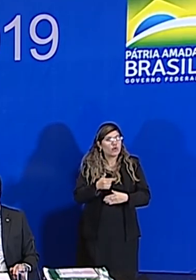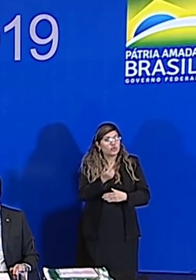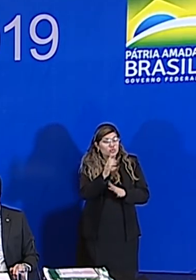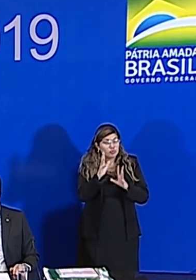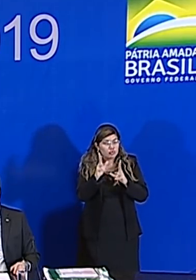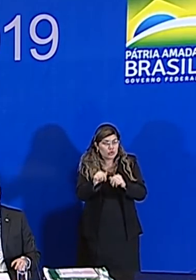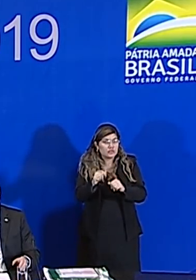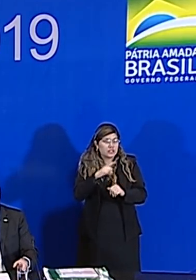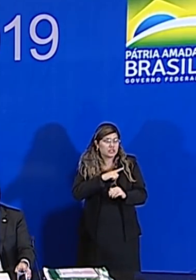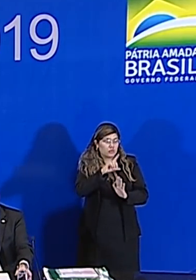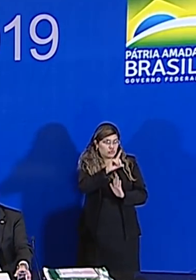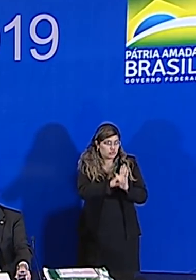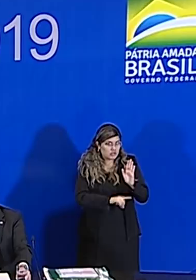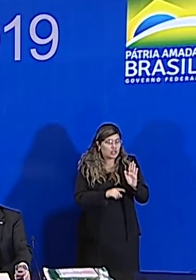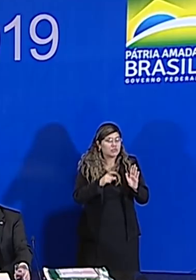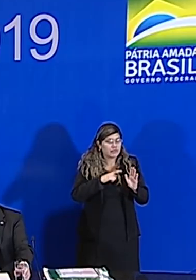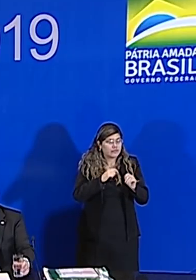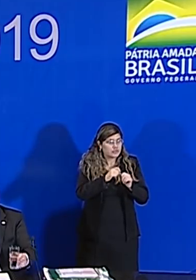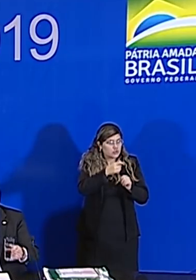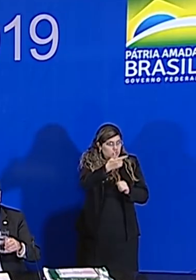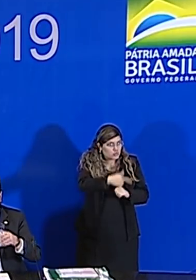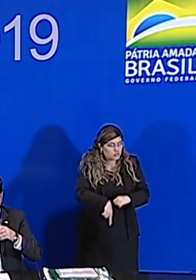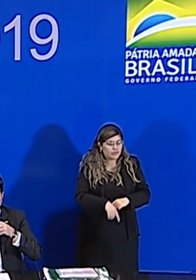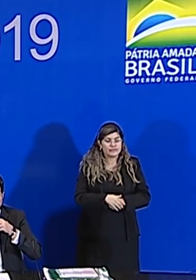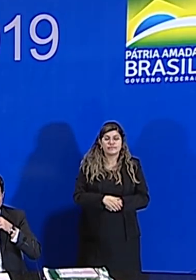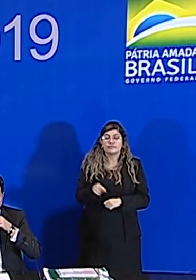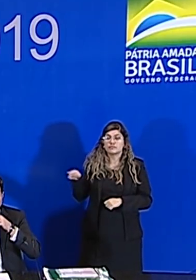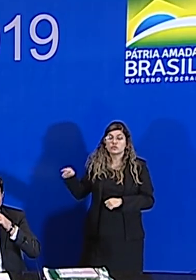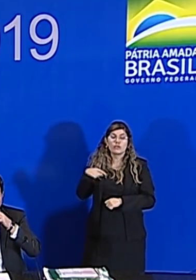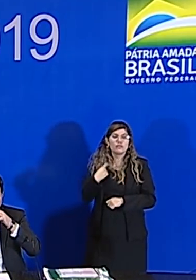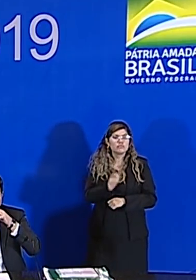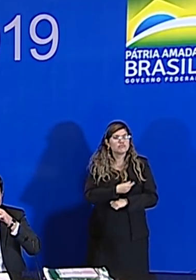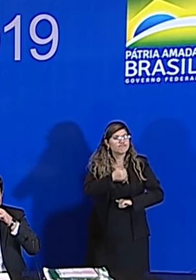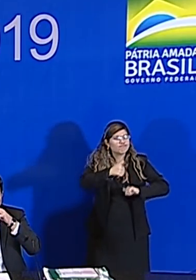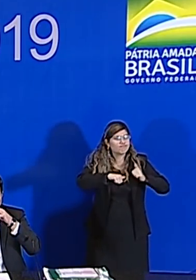segunda... A gente vai analisar esse caso, porque o que acontece?